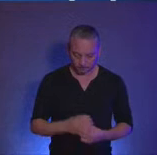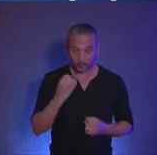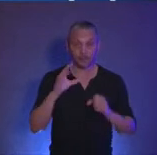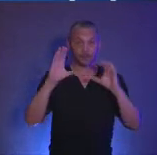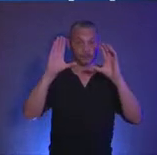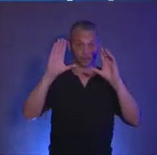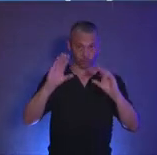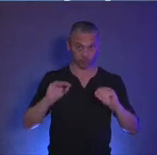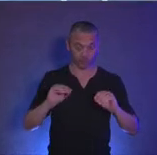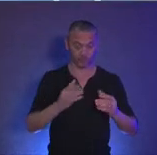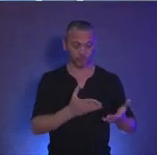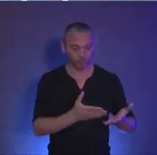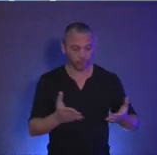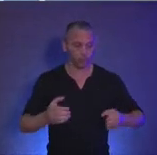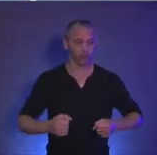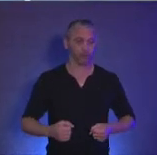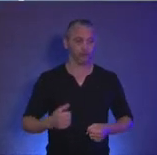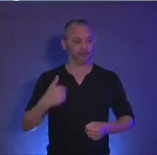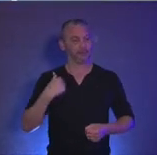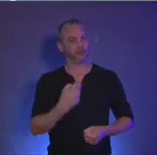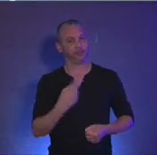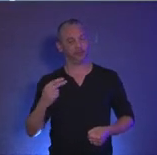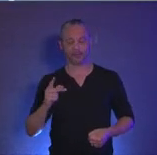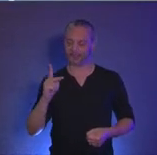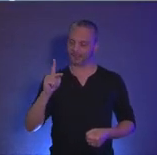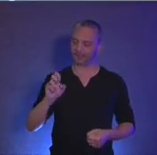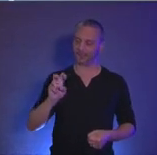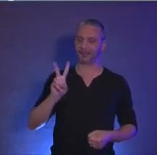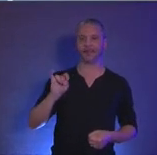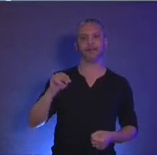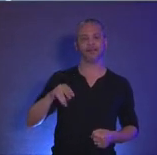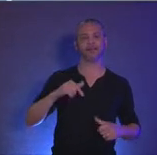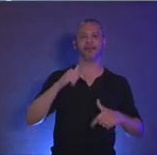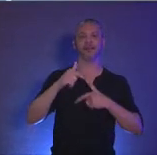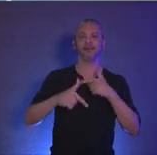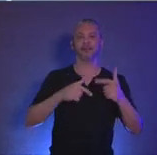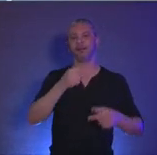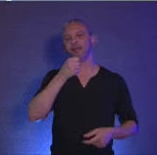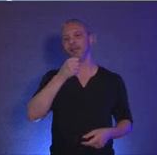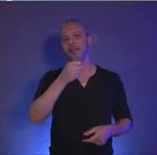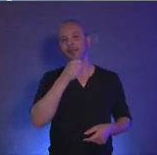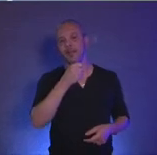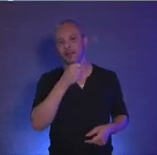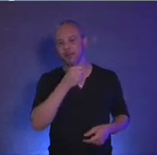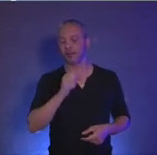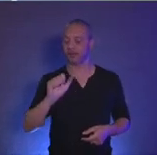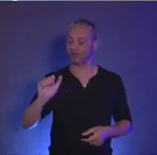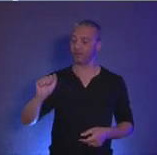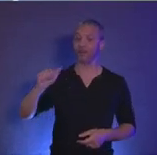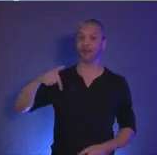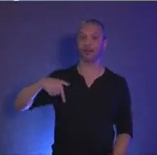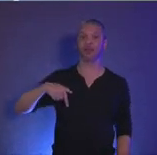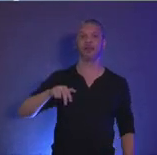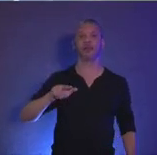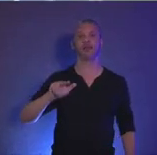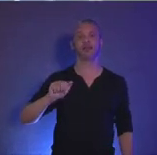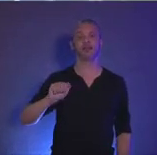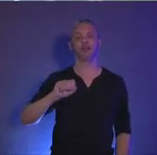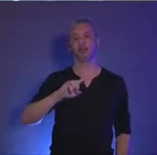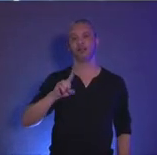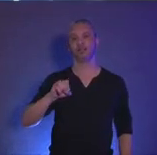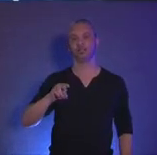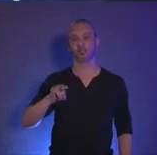Boa noite a todos. Sou Kevin Damasio, trabalhei na reportagem do Aquazônia.